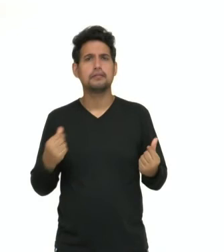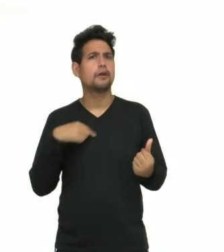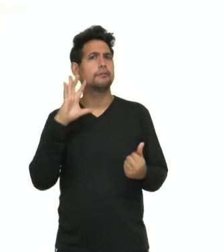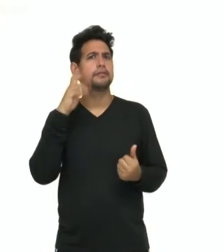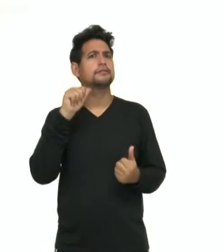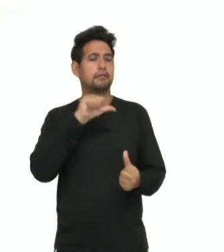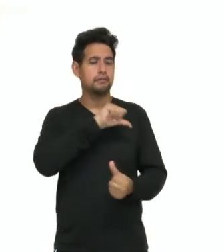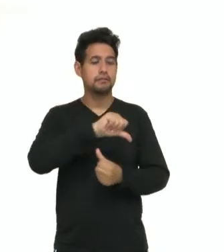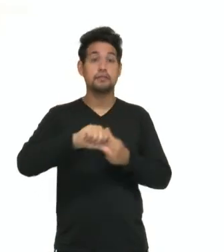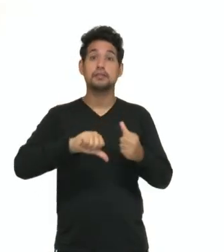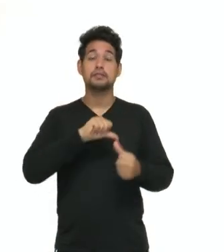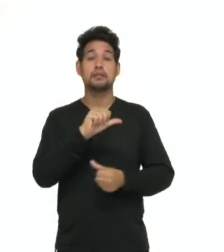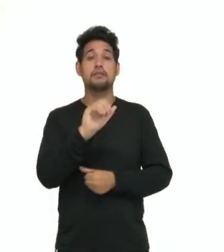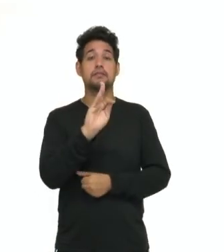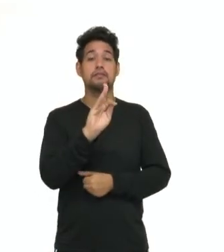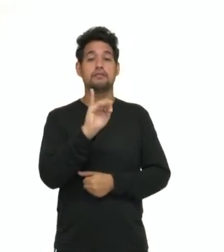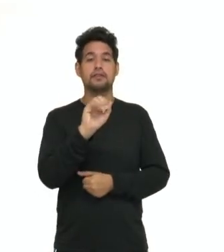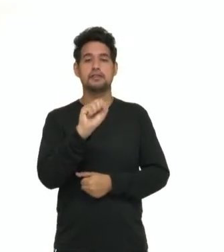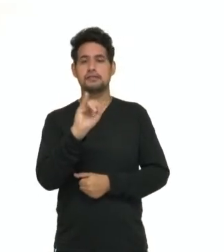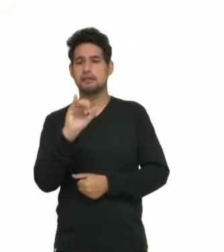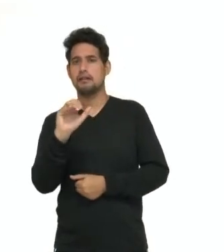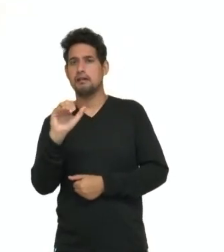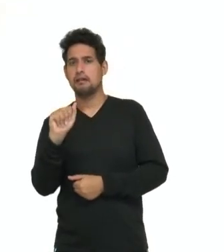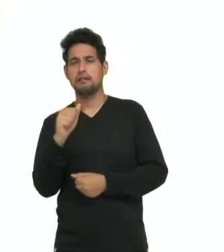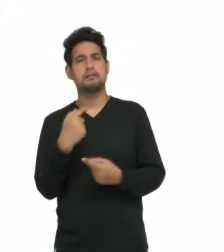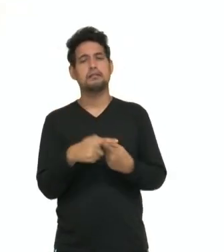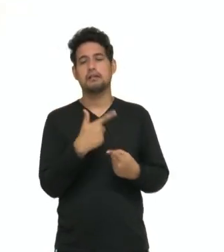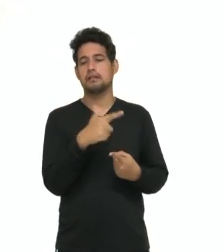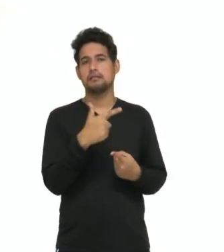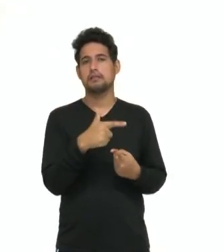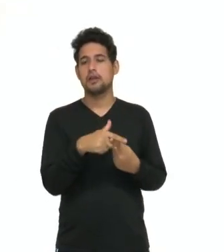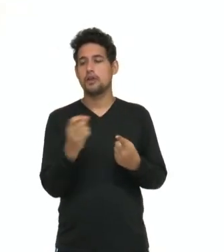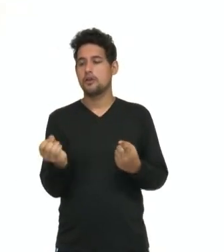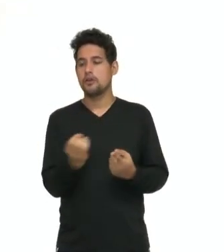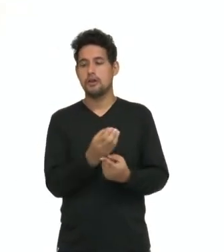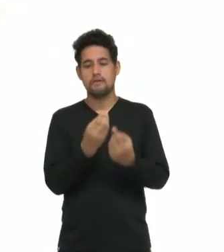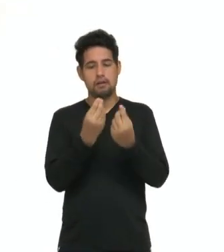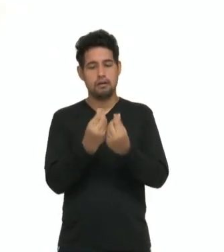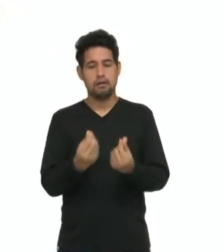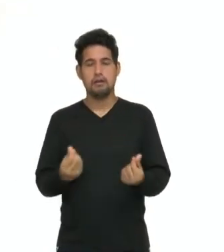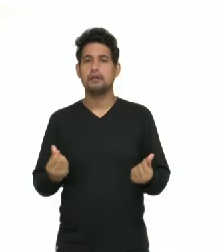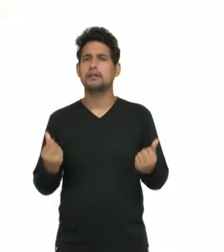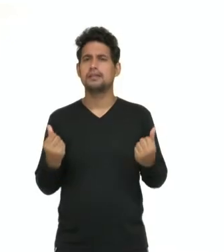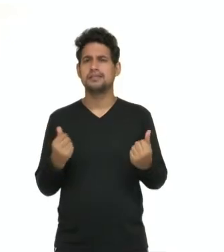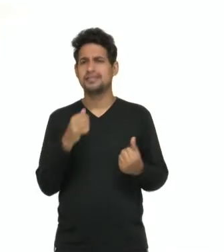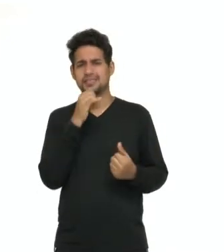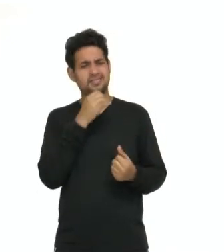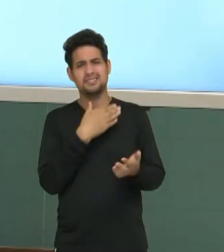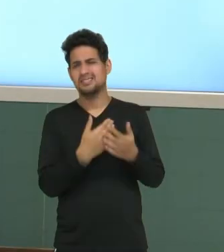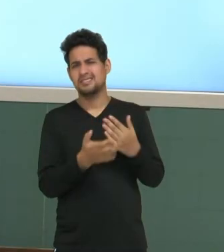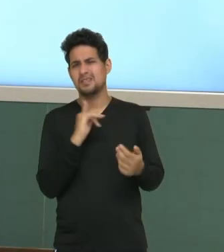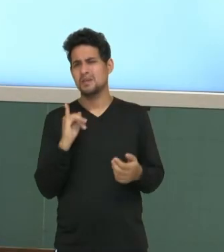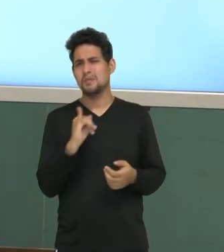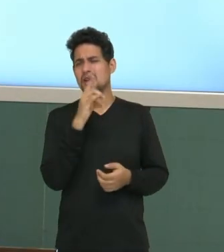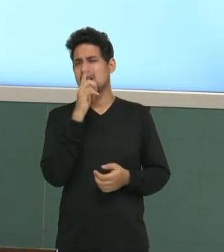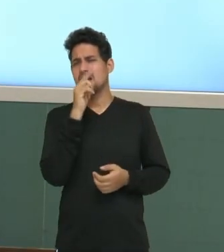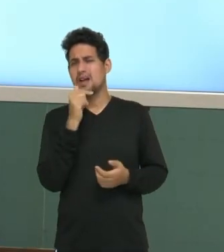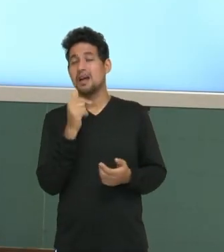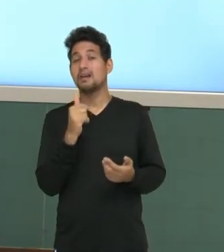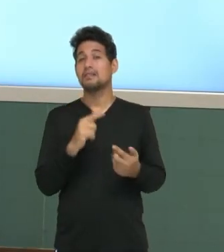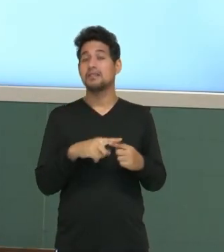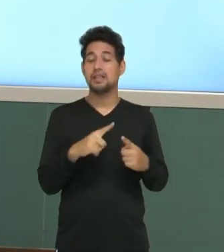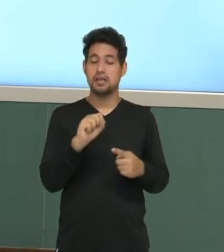transformação física, pois não há formação de novas substâncias. Não importa se a água está no